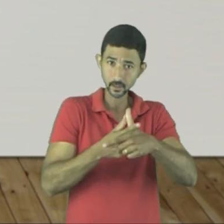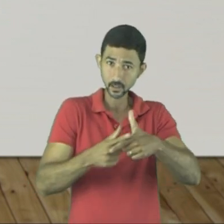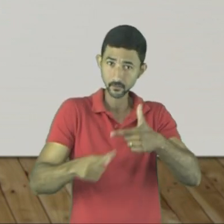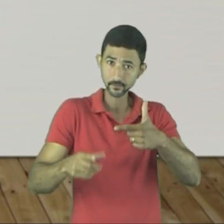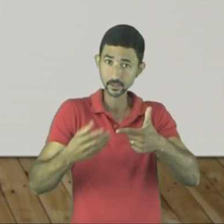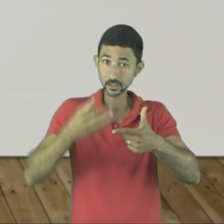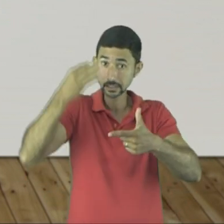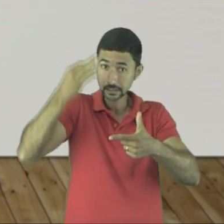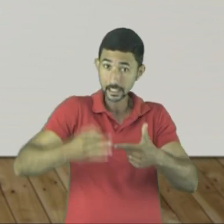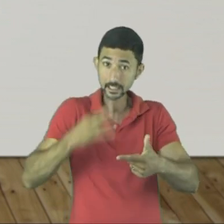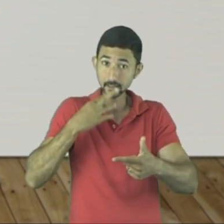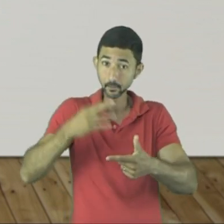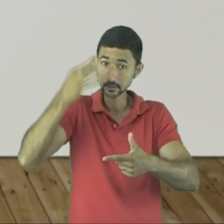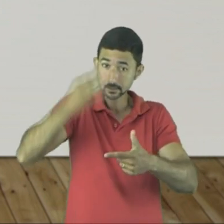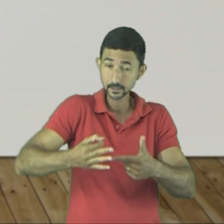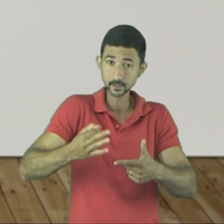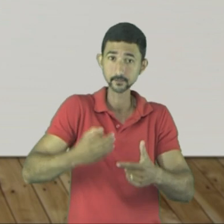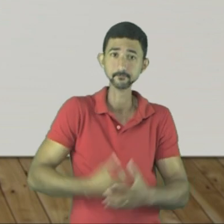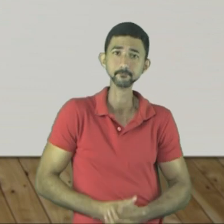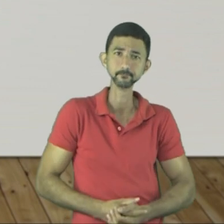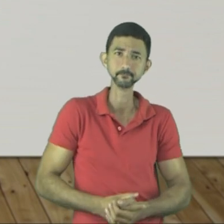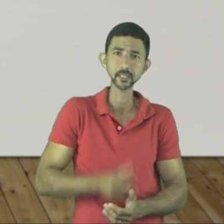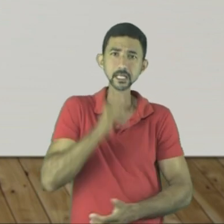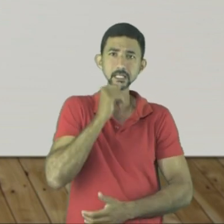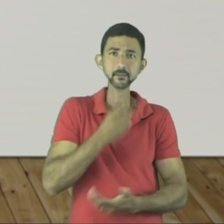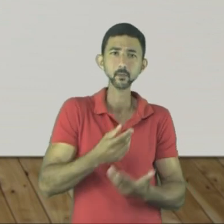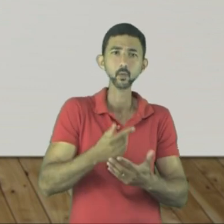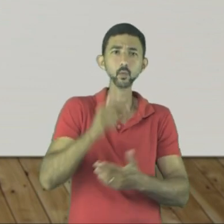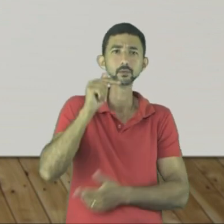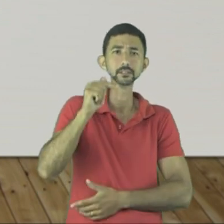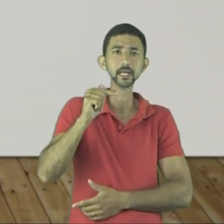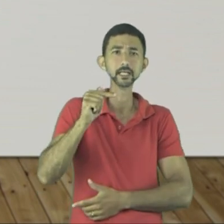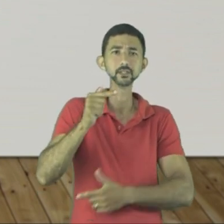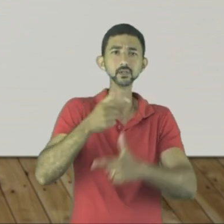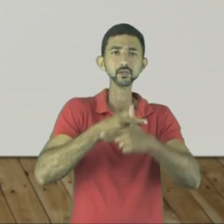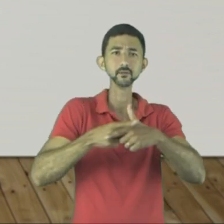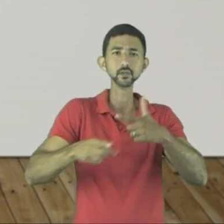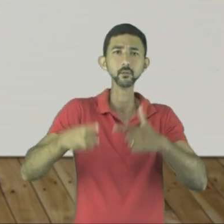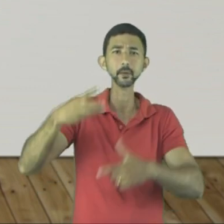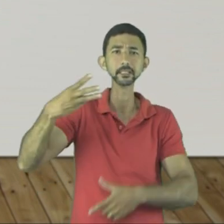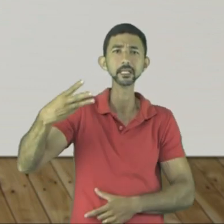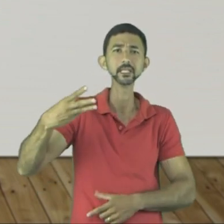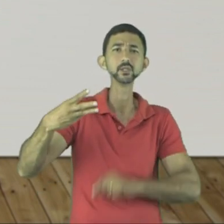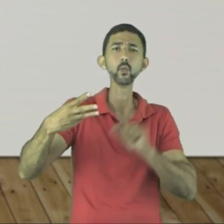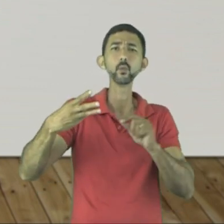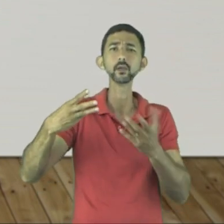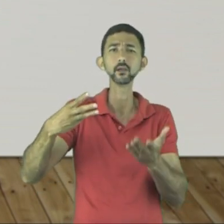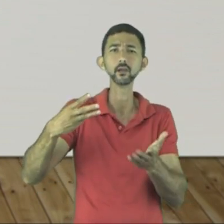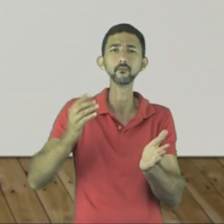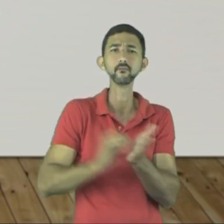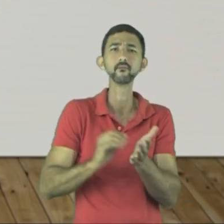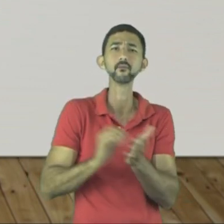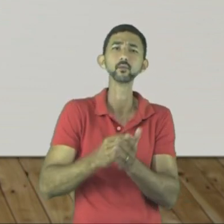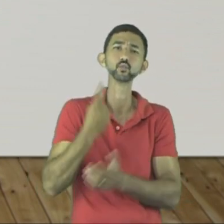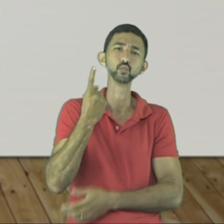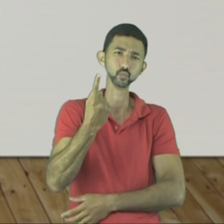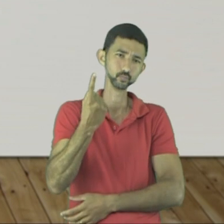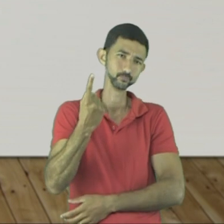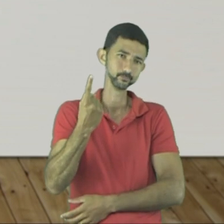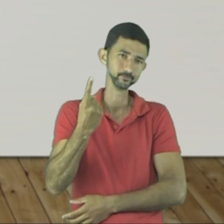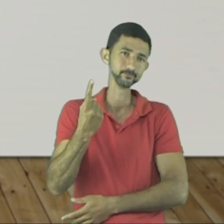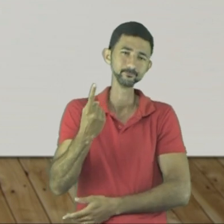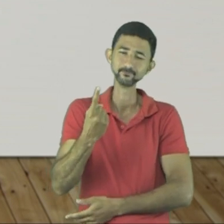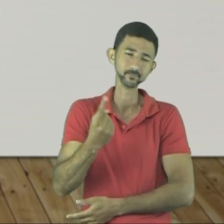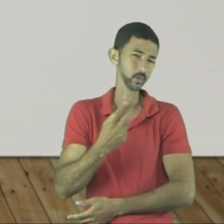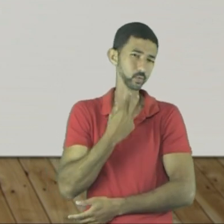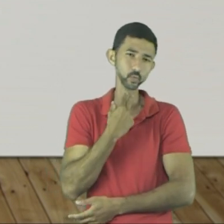dar uma divisão exata. E se eu pegar 7 e dividir para 3, vai sobrar uma unidade. Então,